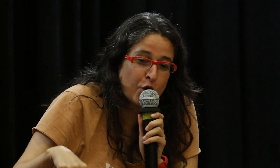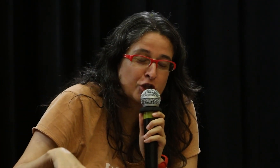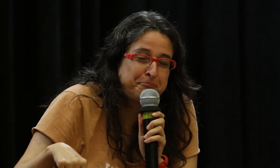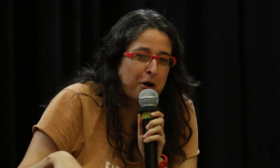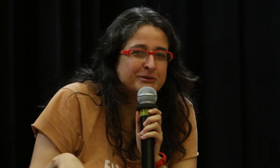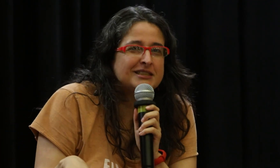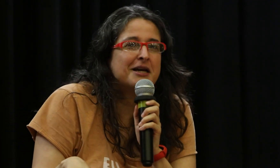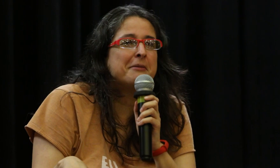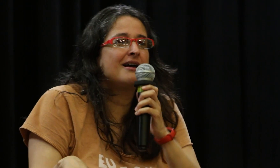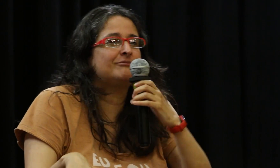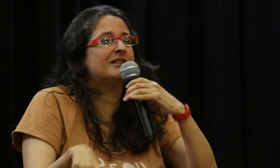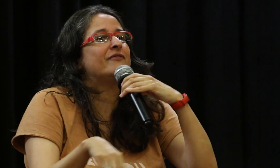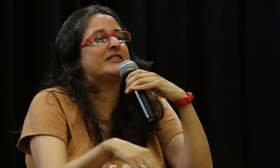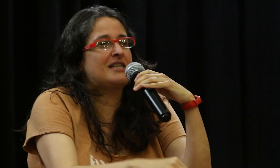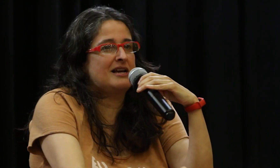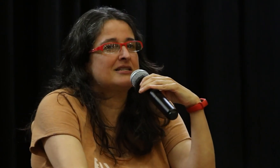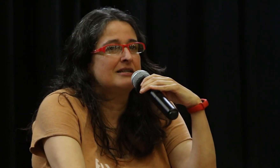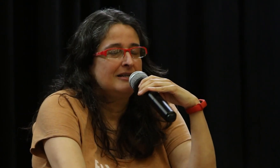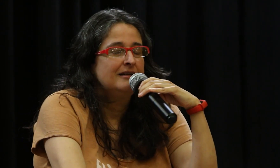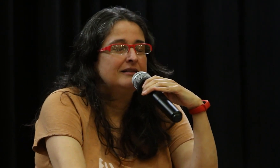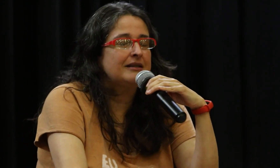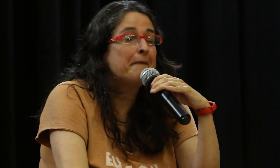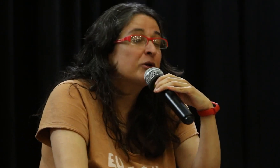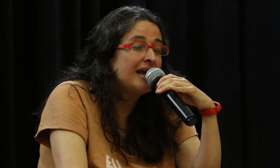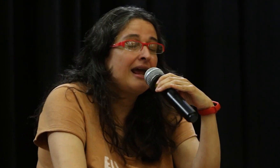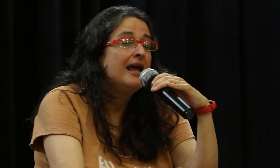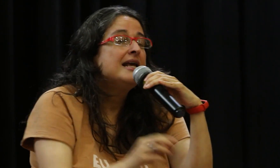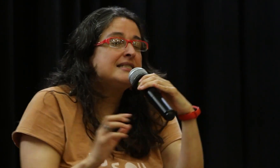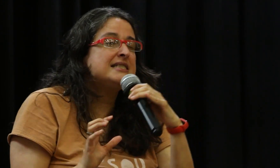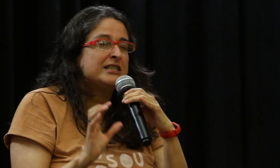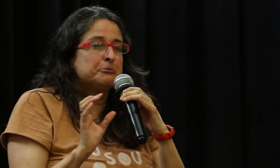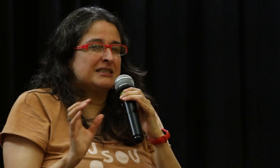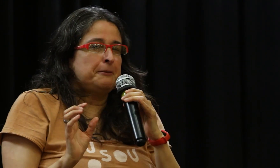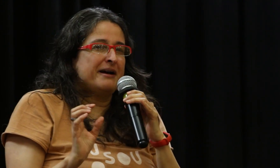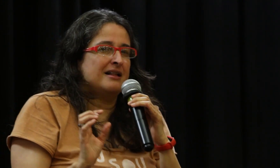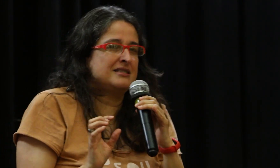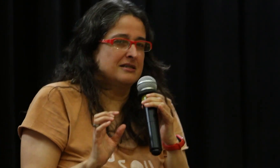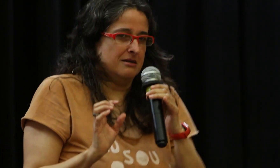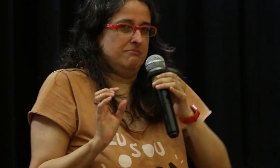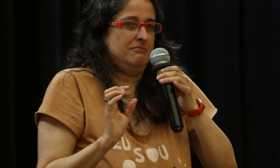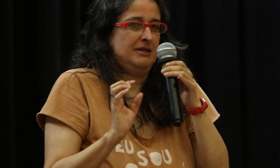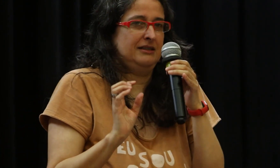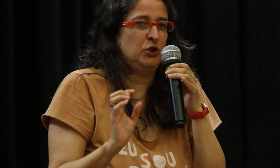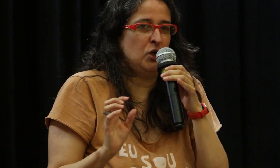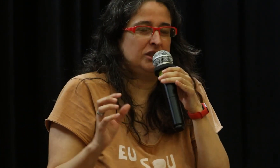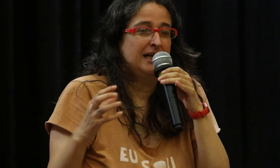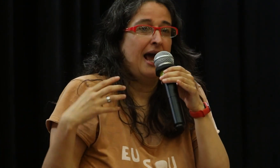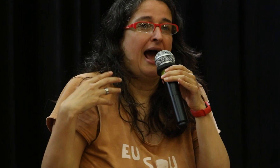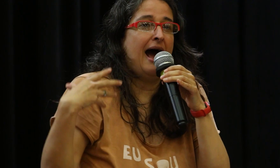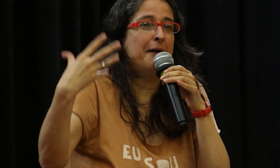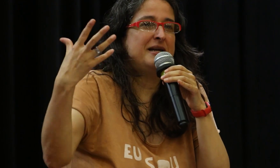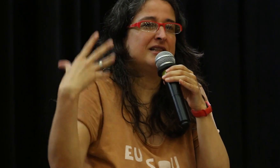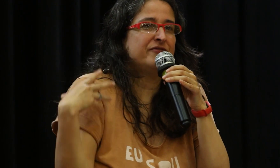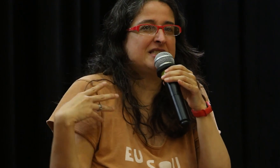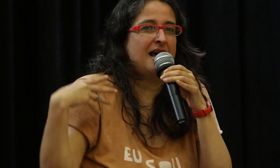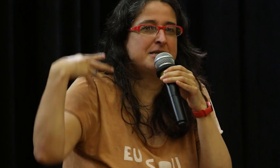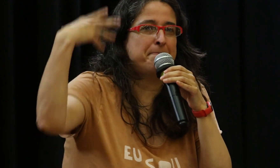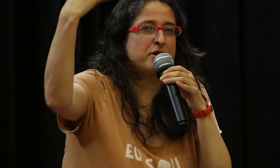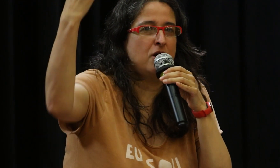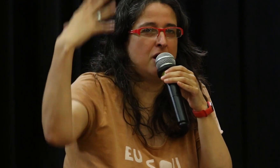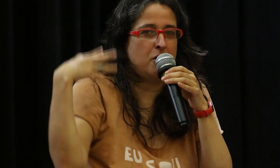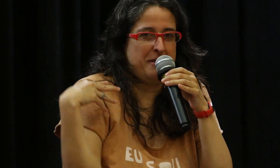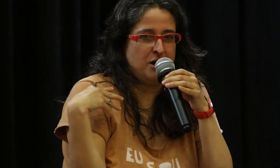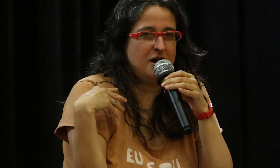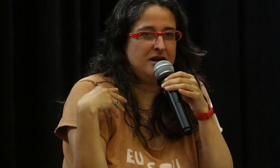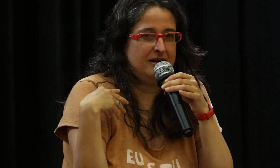dentro do nosso próprio segmento da deficiência. Tá? Porque existe uma separação entre nós. A minha deficiência